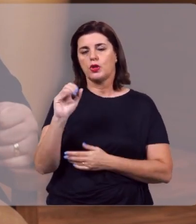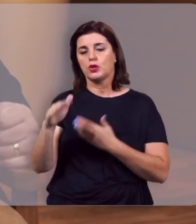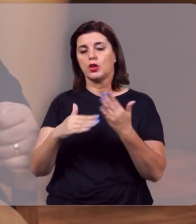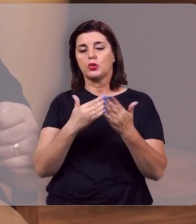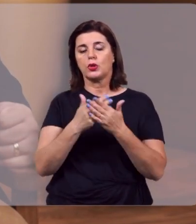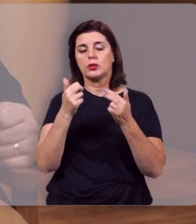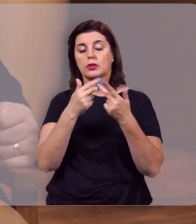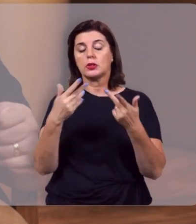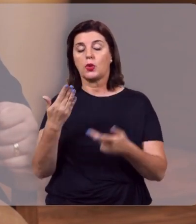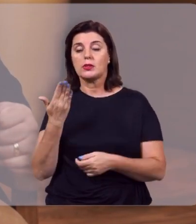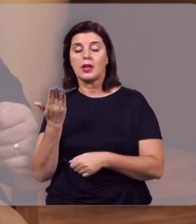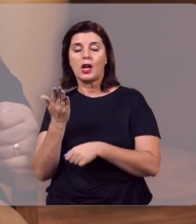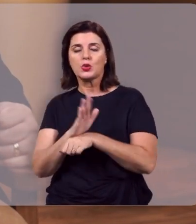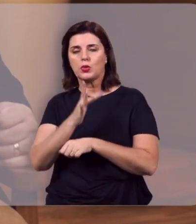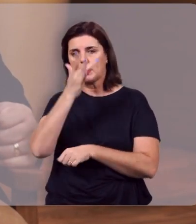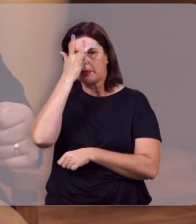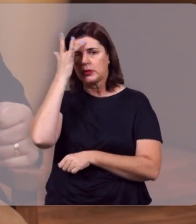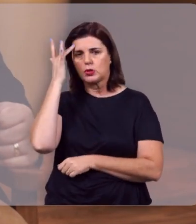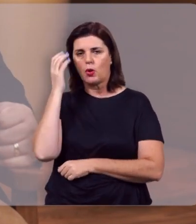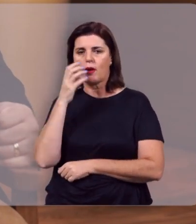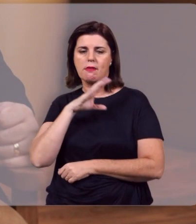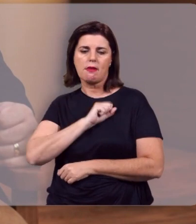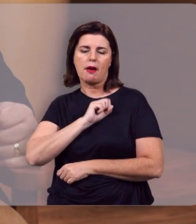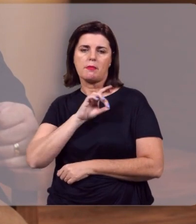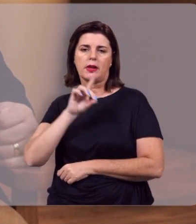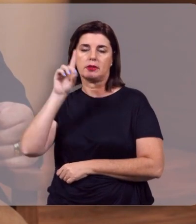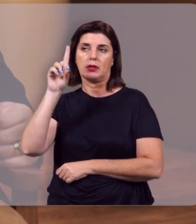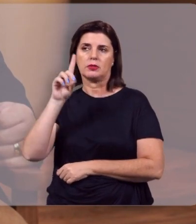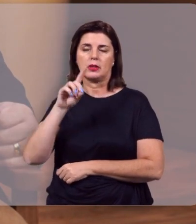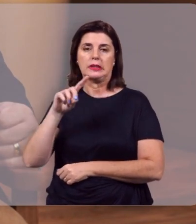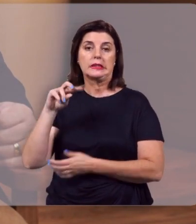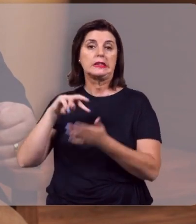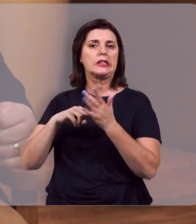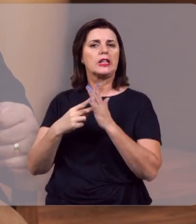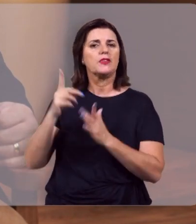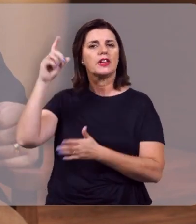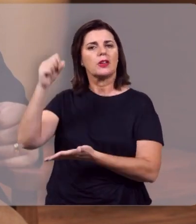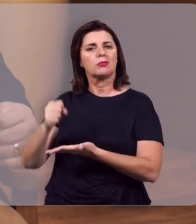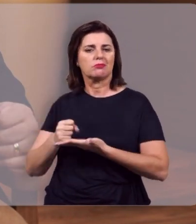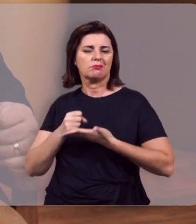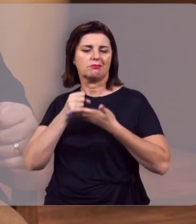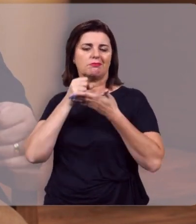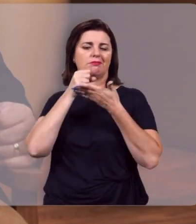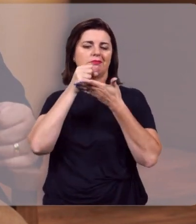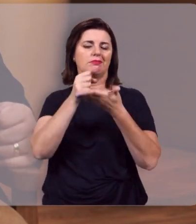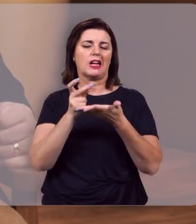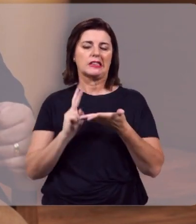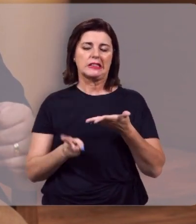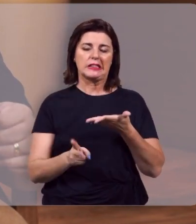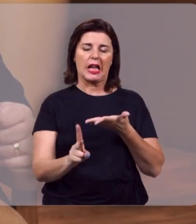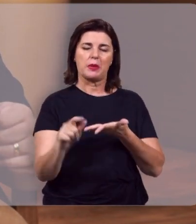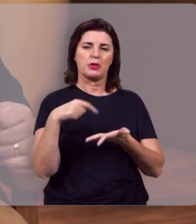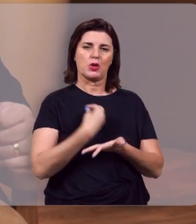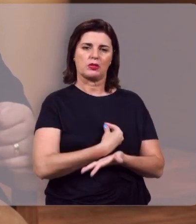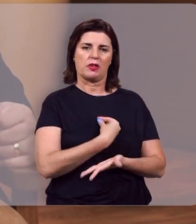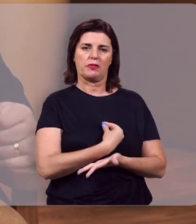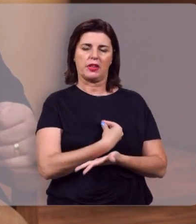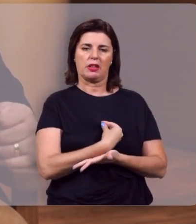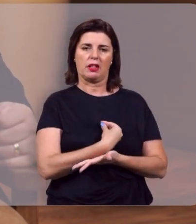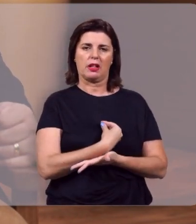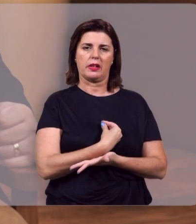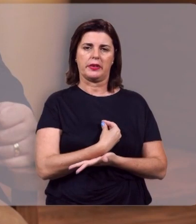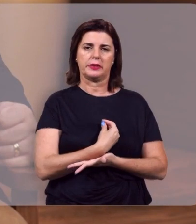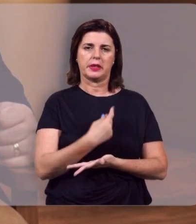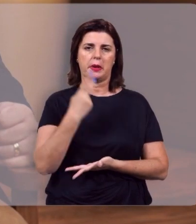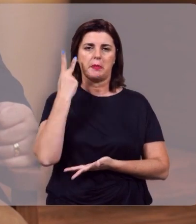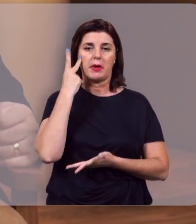para o bem daqueles que amam a Deus, isso significa que a providência de Deus vai conduzir tudo em nossa vida para